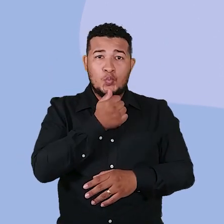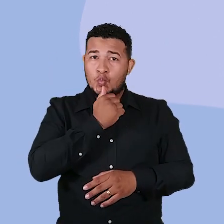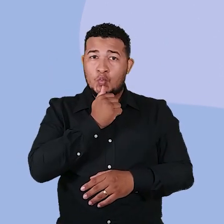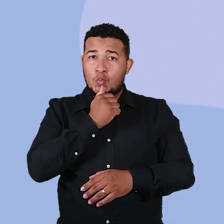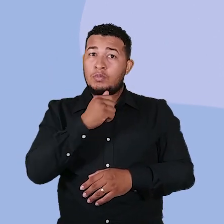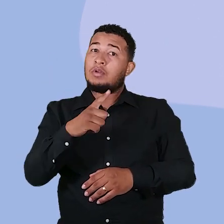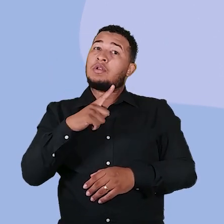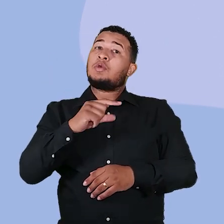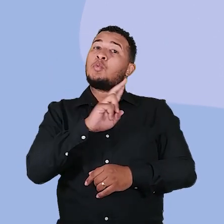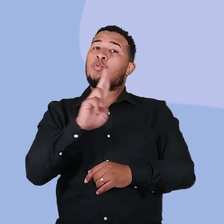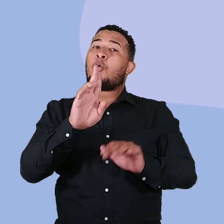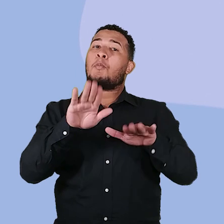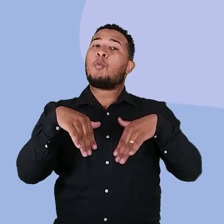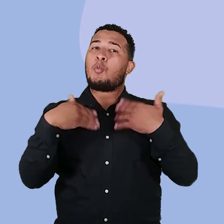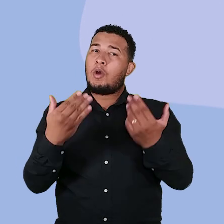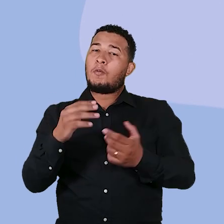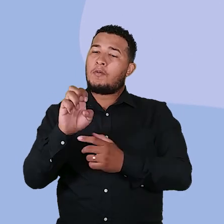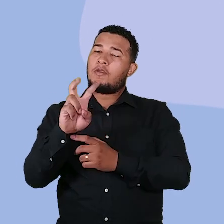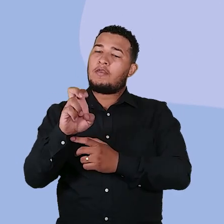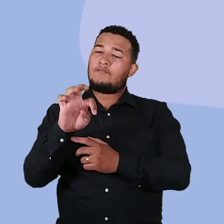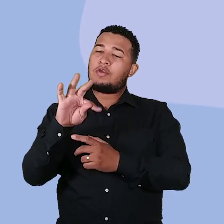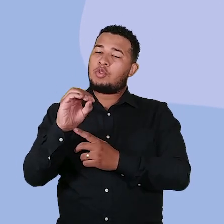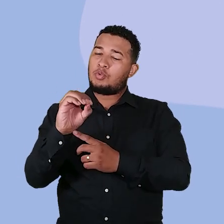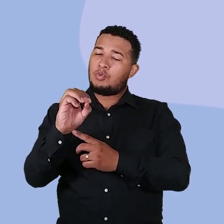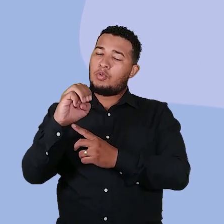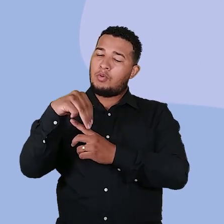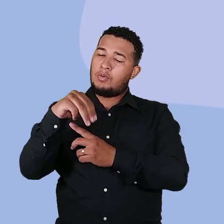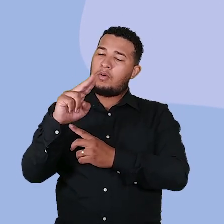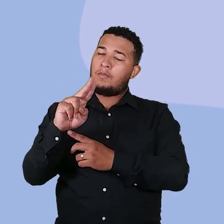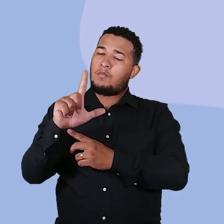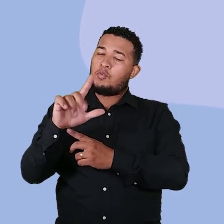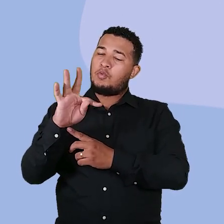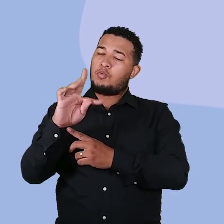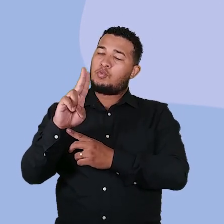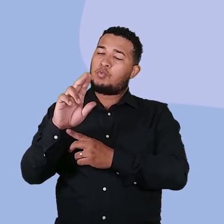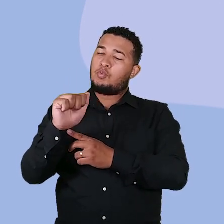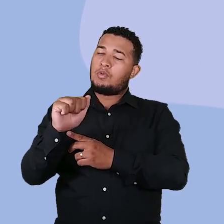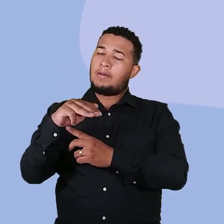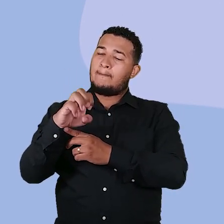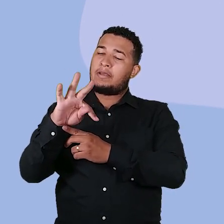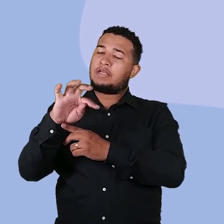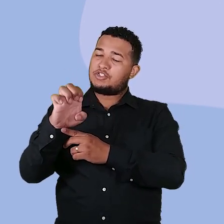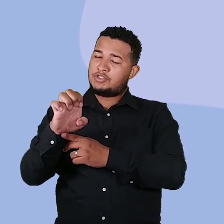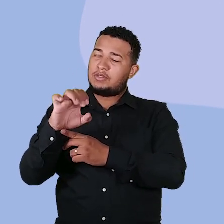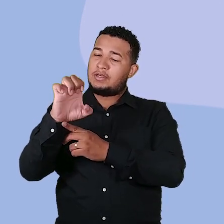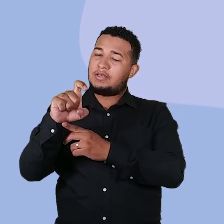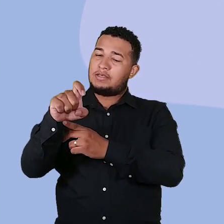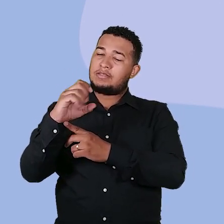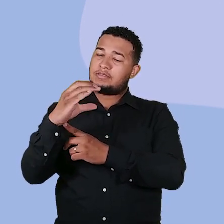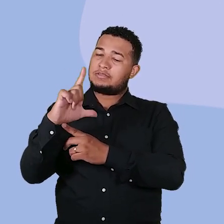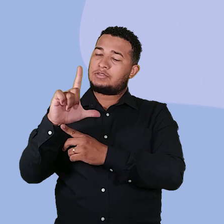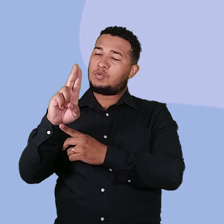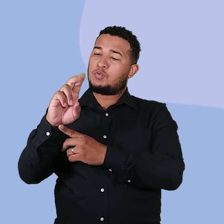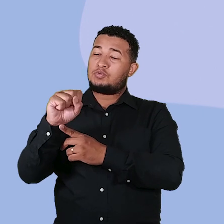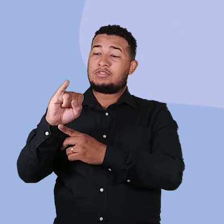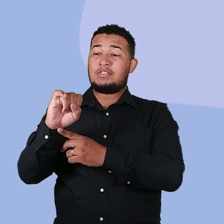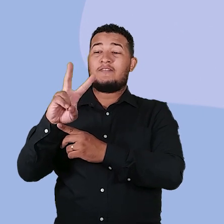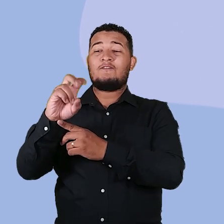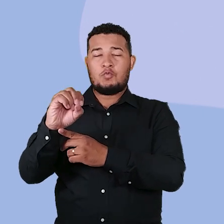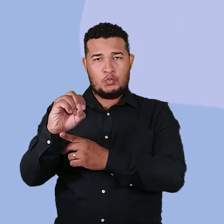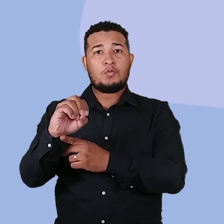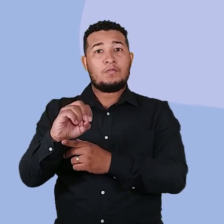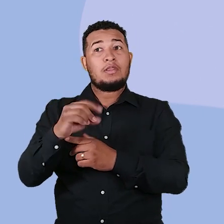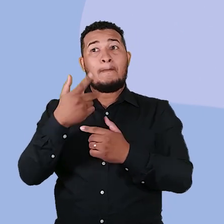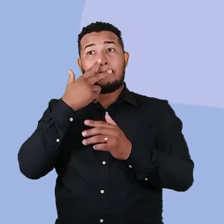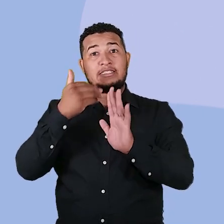houver repetição para excluir chamaremos de eventos mutuamente exclusivos então você não tem aquele